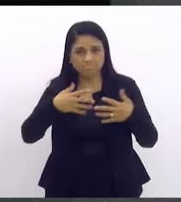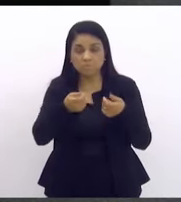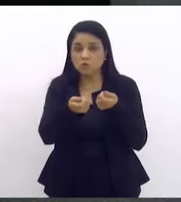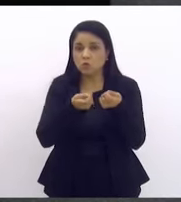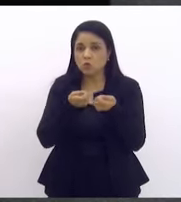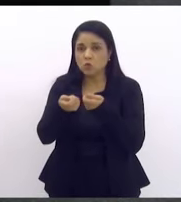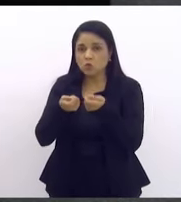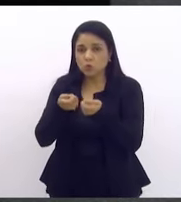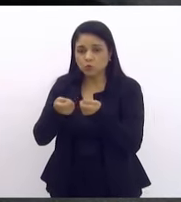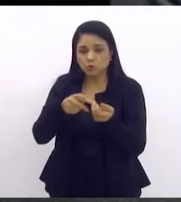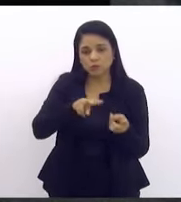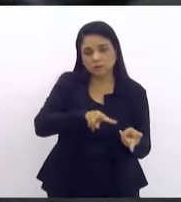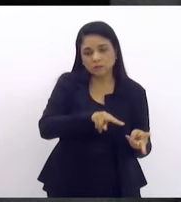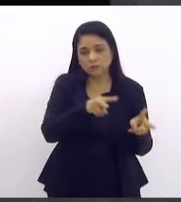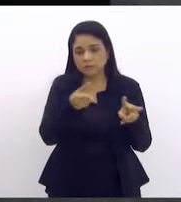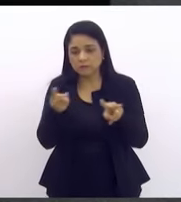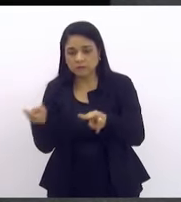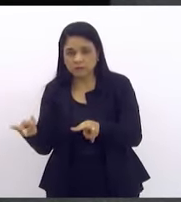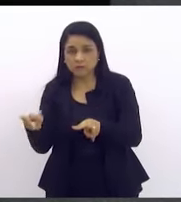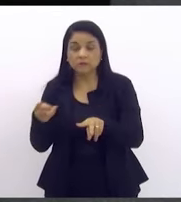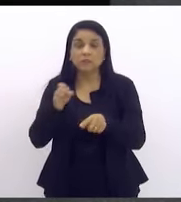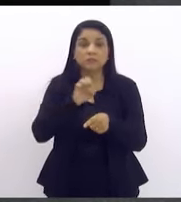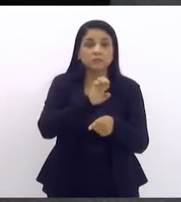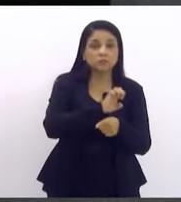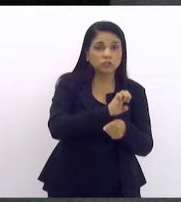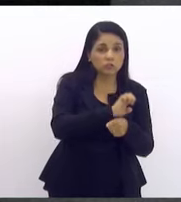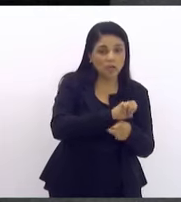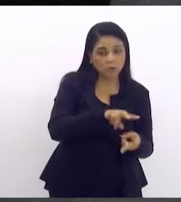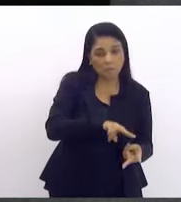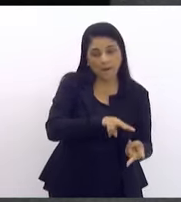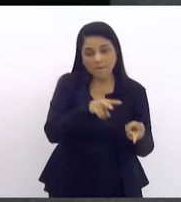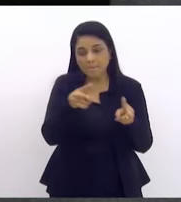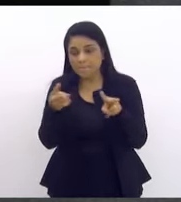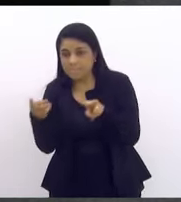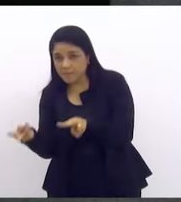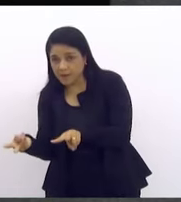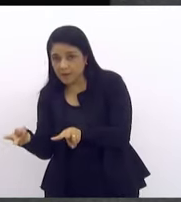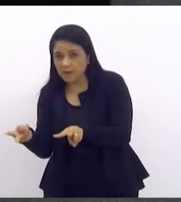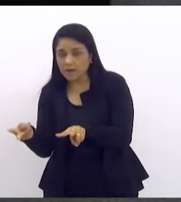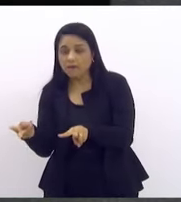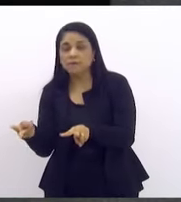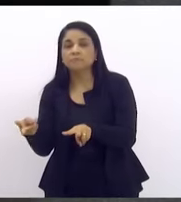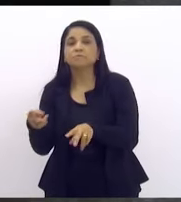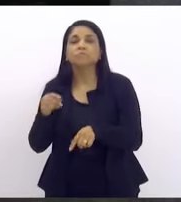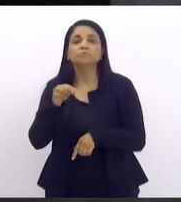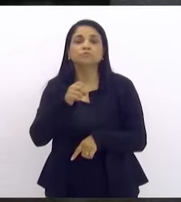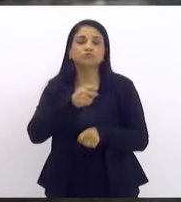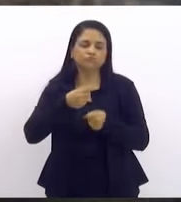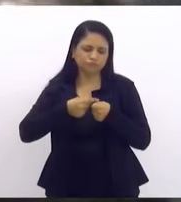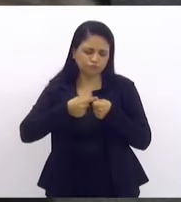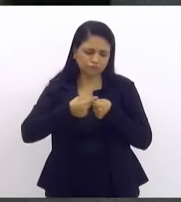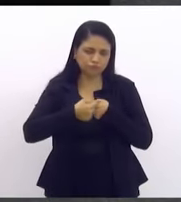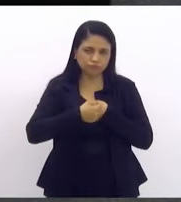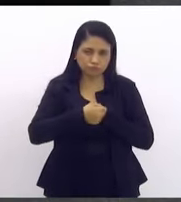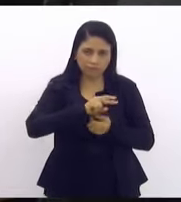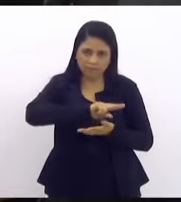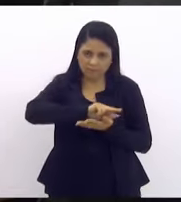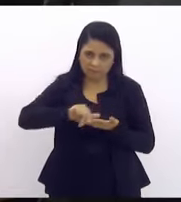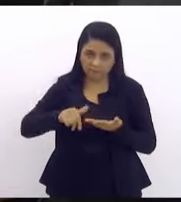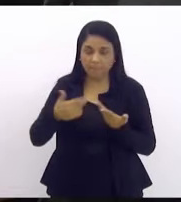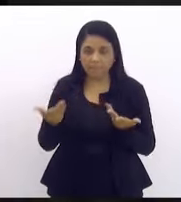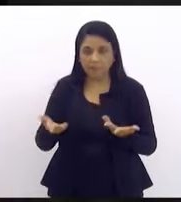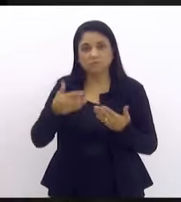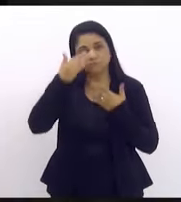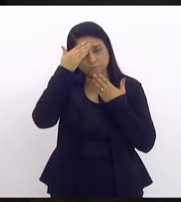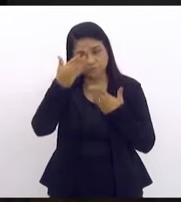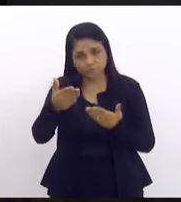às transferências do Estado para a atenção primária dos diversos municípios. Muito obrigado, presidente. Obrigado, deputado